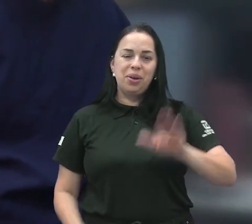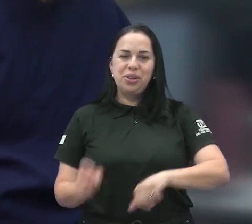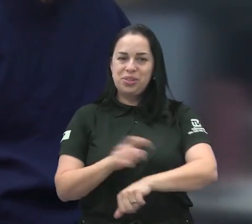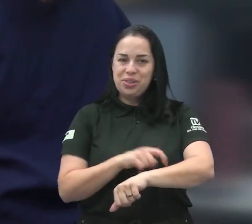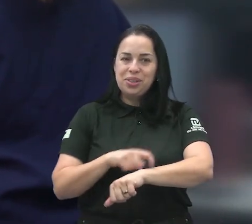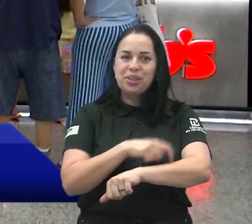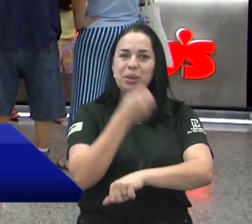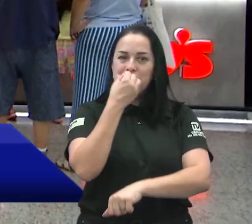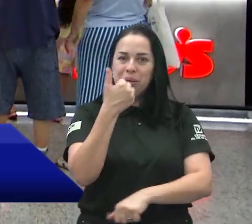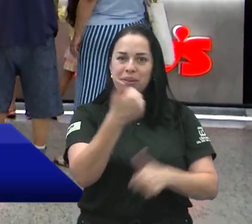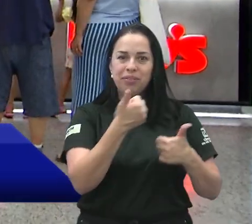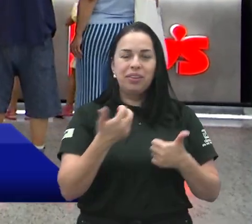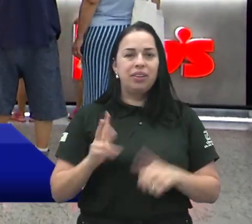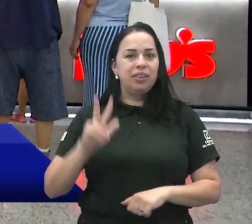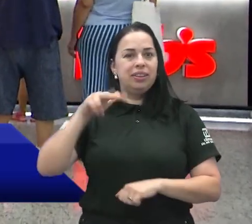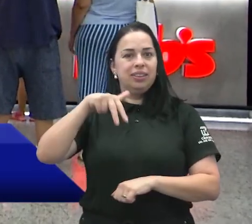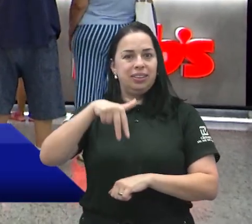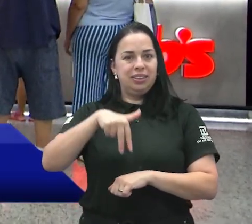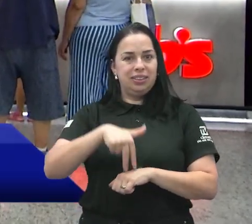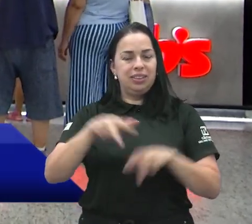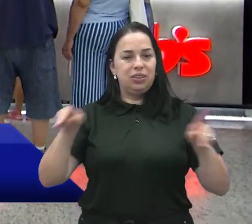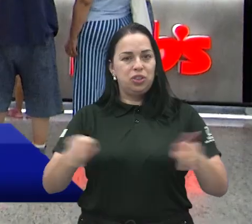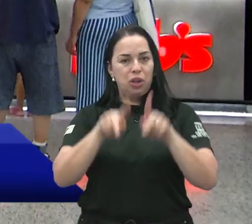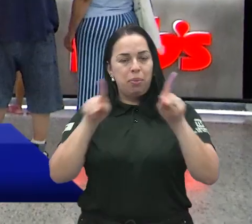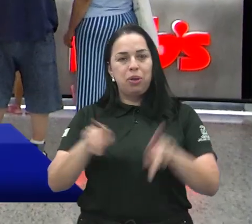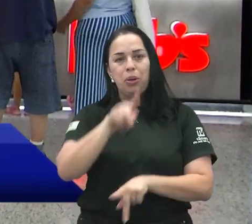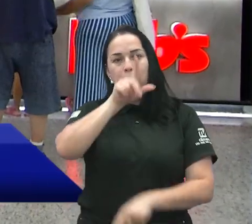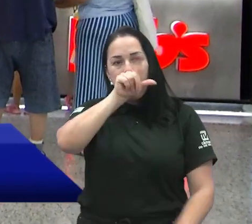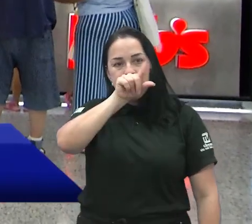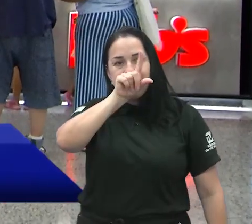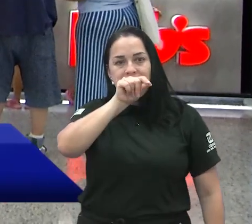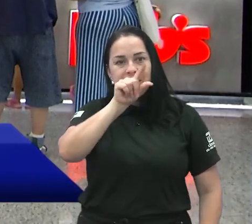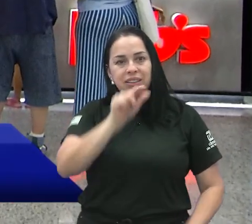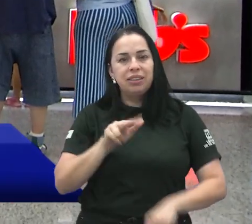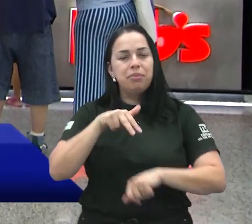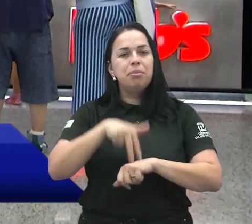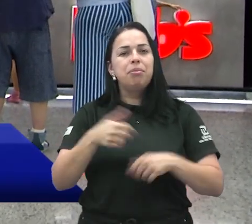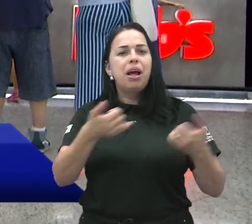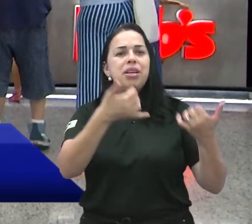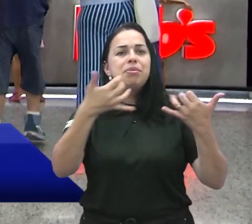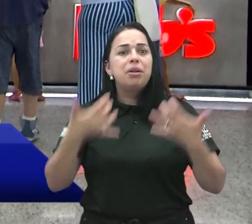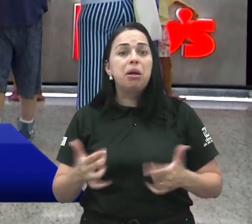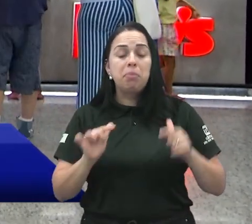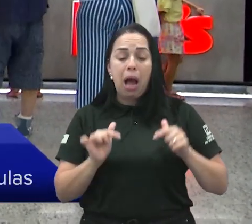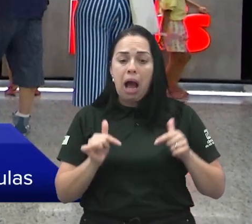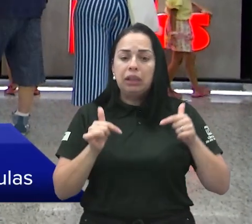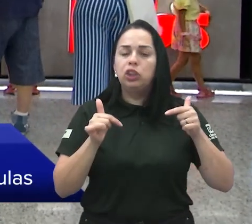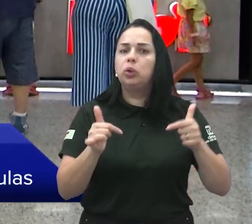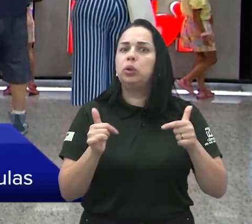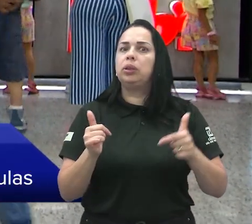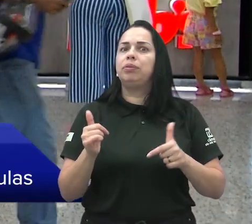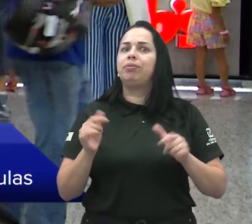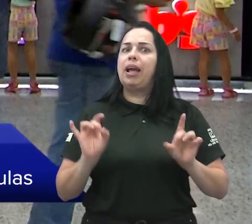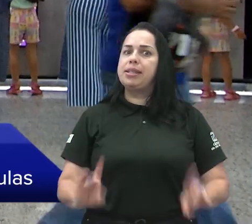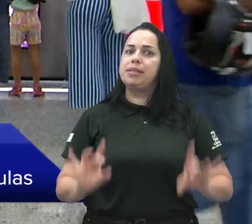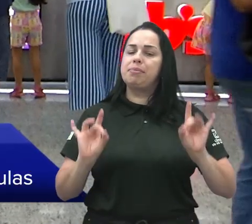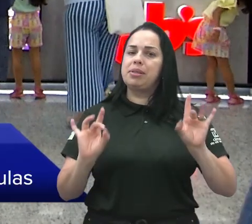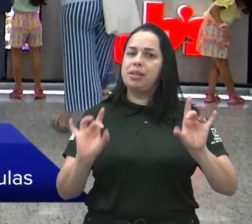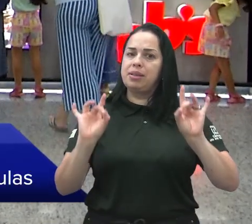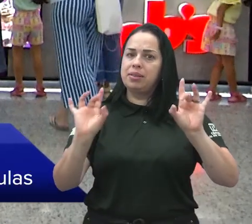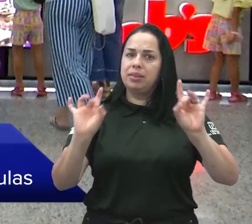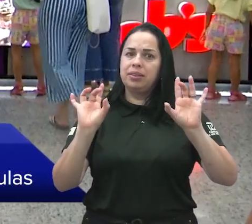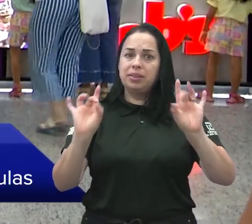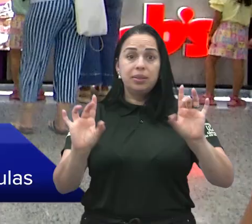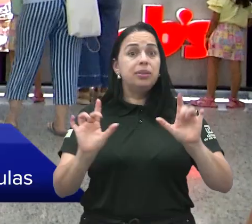Oi, Ju, tudo bem? Exatamente. A gente está aqui no Shopping Jardim Oriente para falar dessa ação muito especial que vem sendo